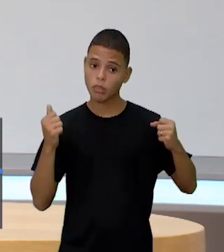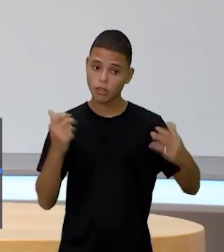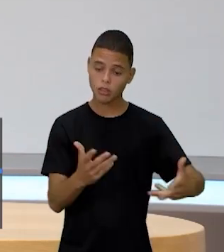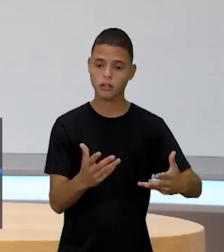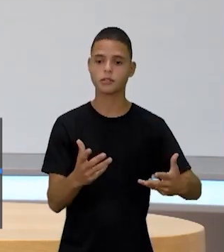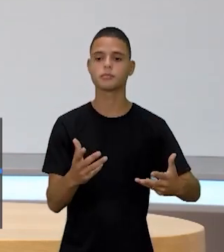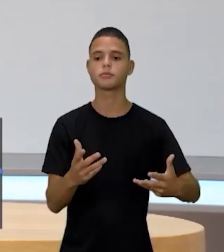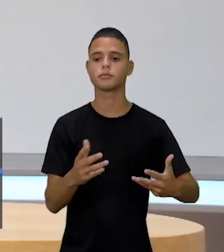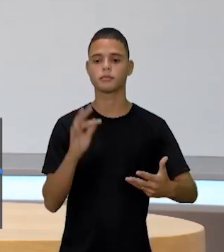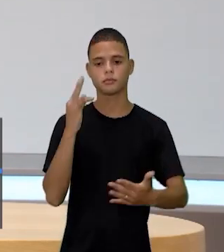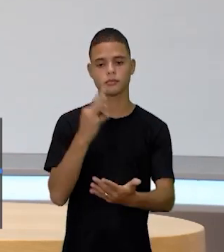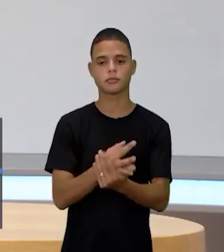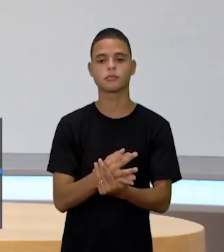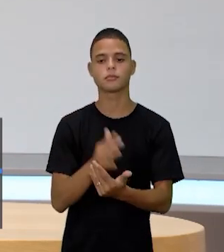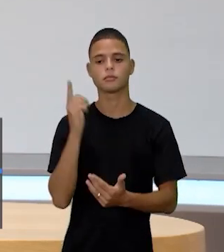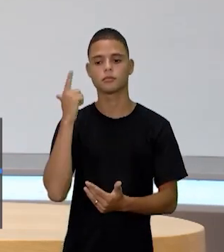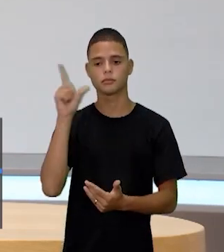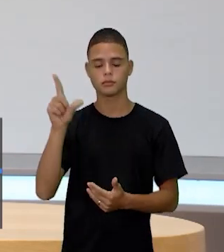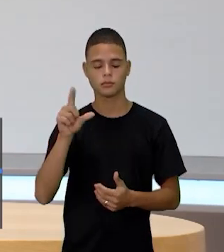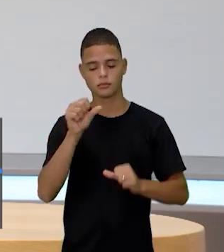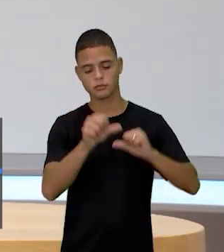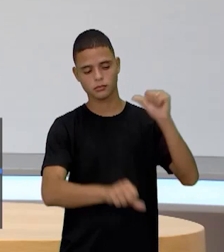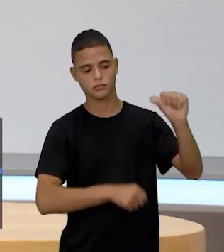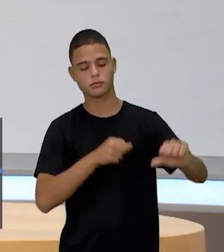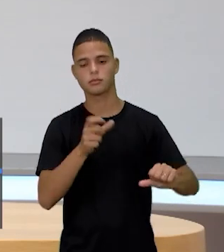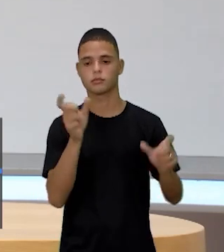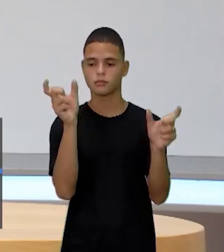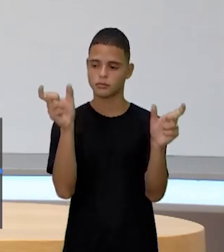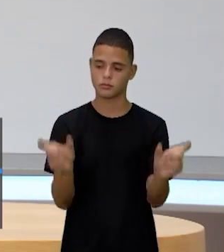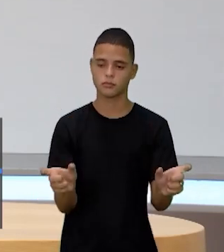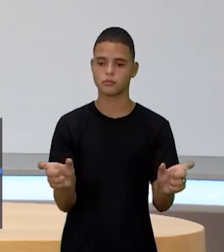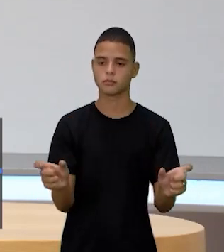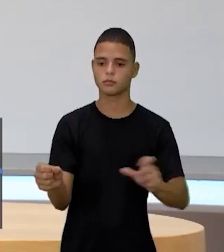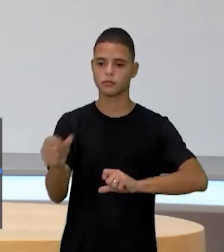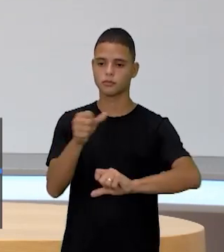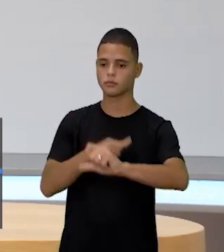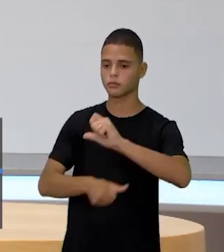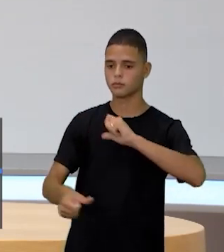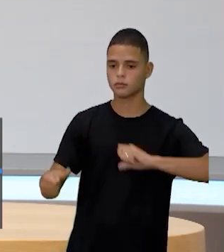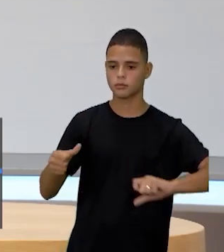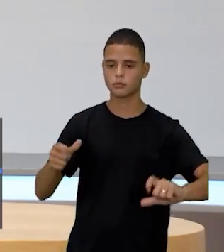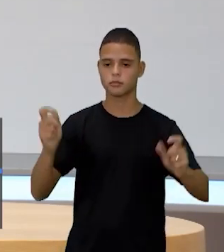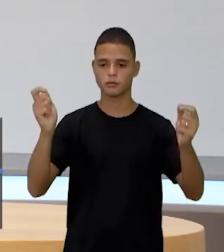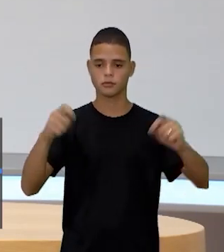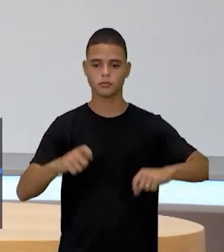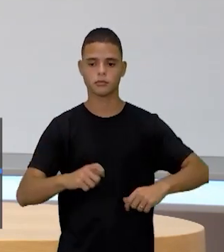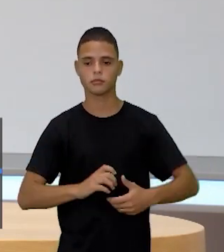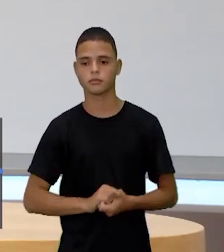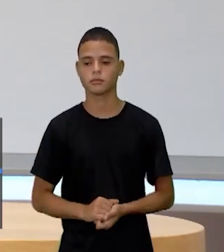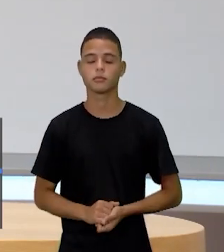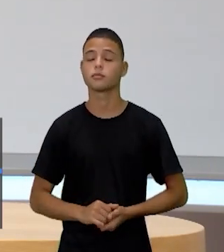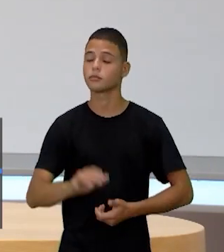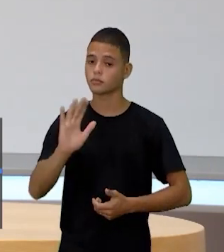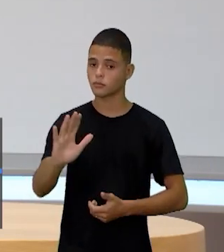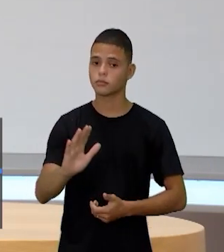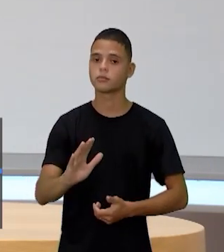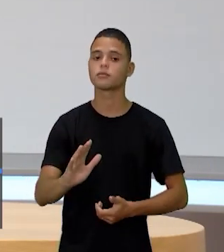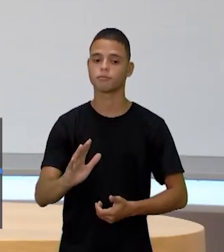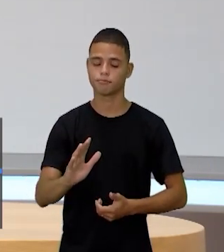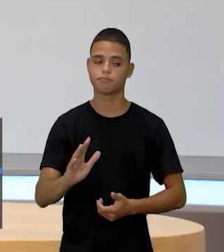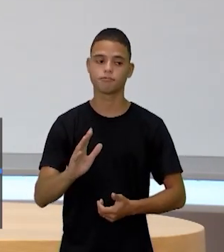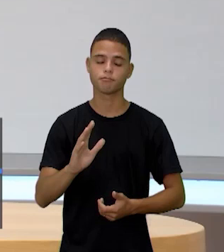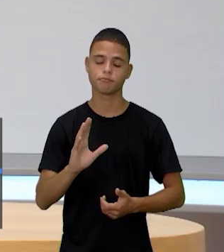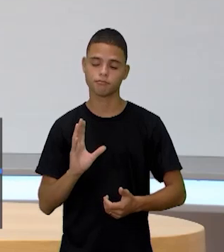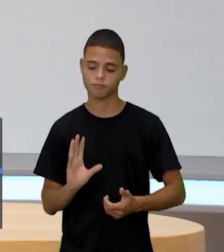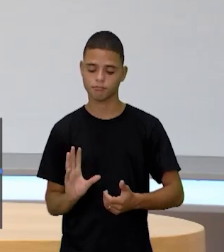eu consigo só mudar o estado, então eu vou conseguir alterar ela, ela é reversível. As reações químicas podem